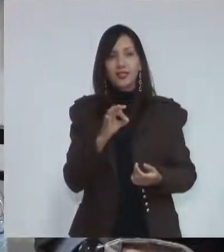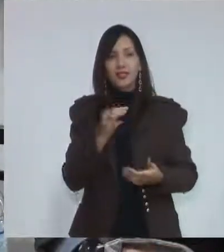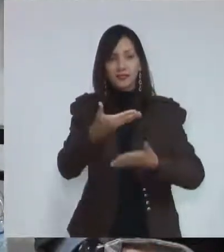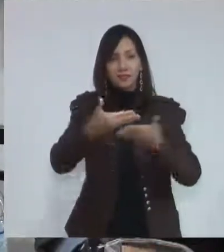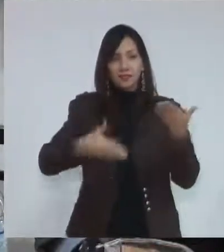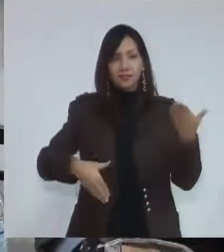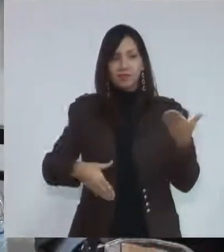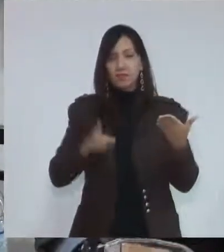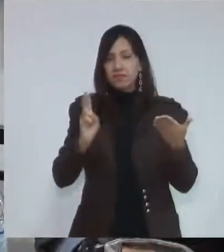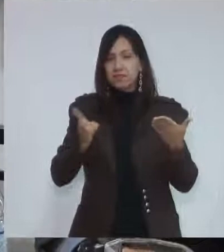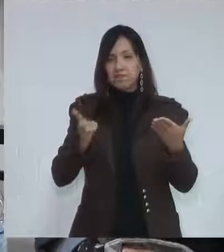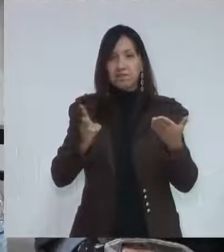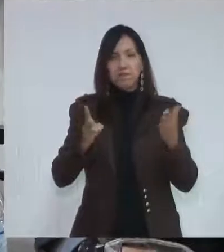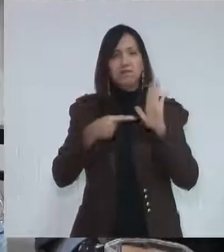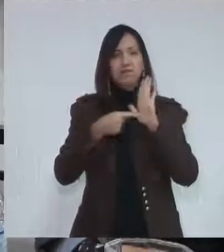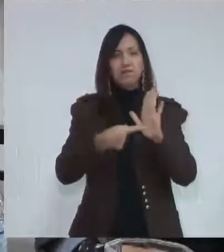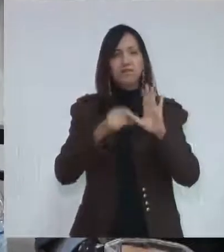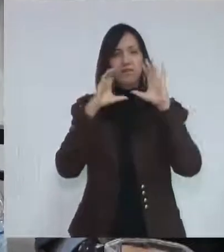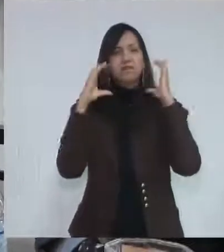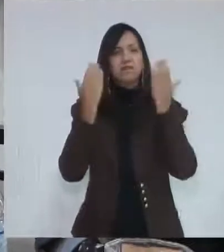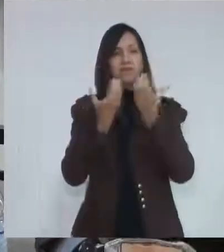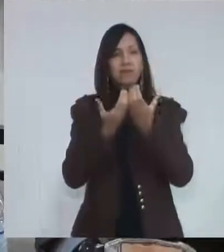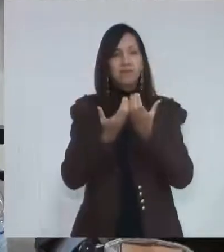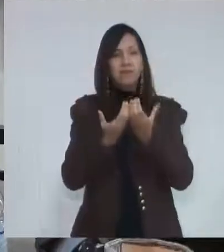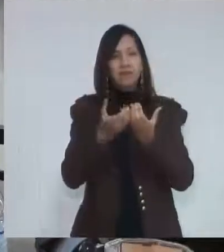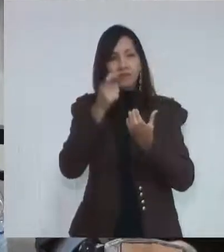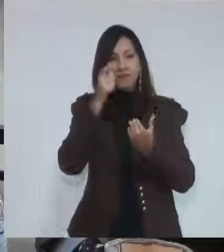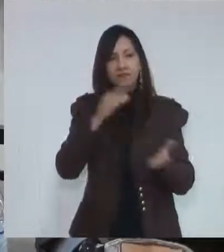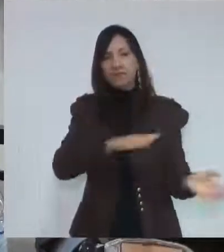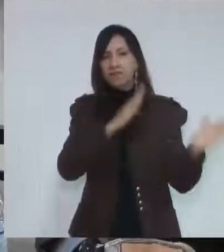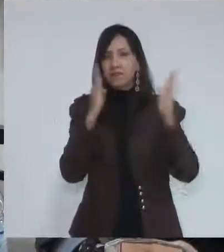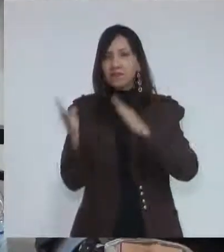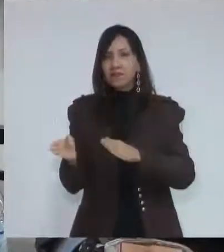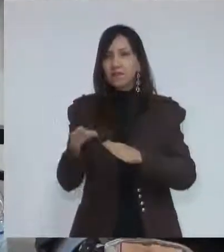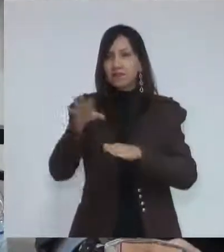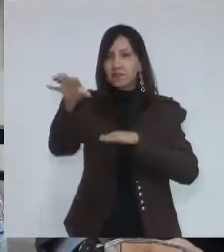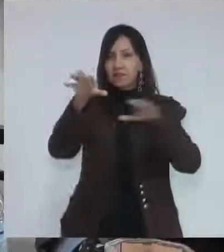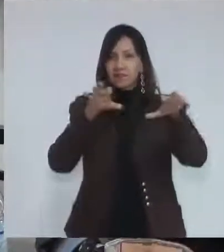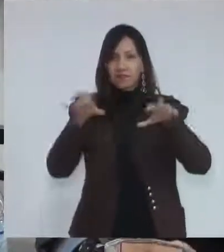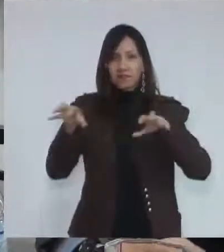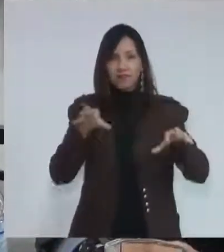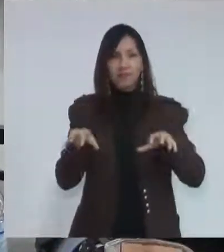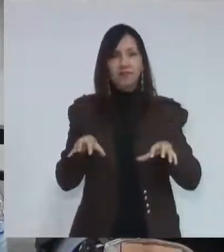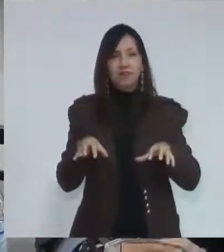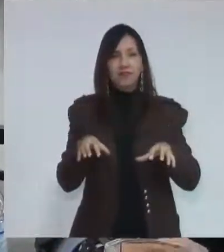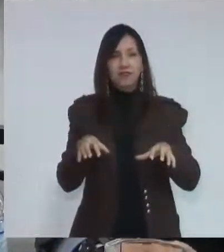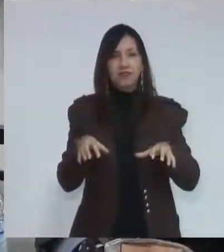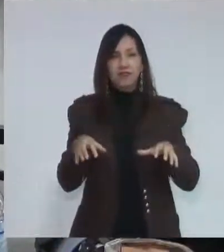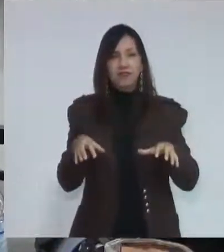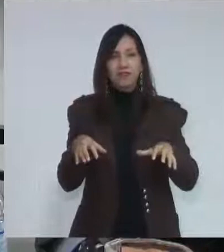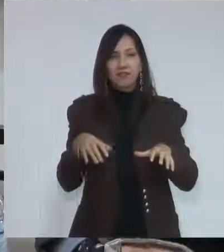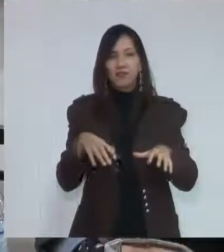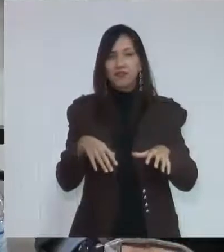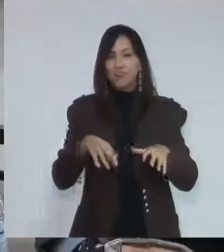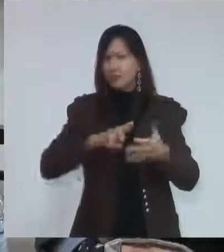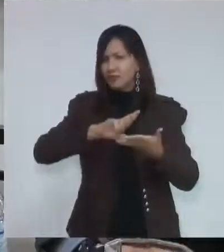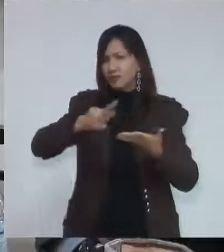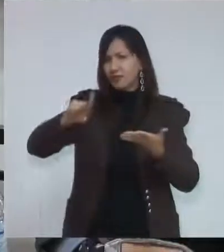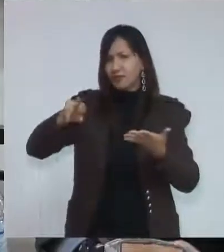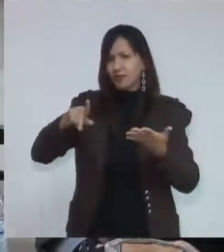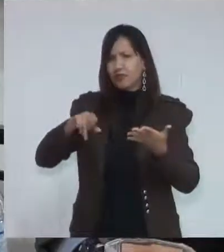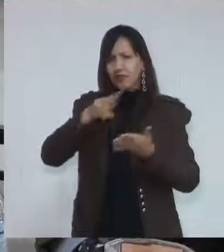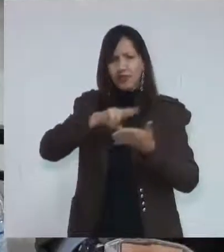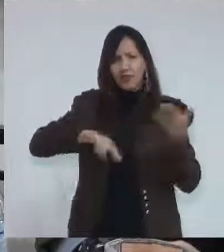mesma sessão. Eu já assisti diversas sessões de câmaras aqui da região. Às vezes entra muitos requerimentos num